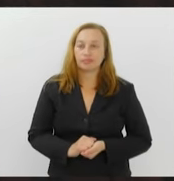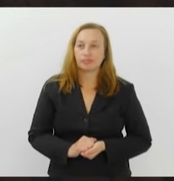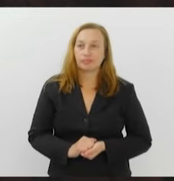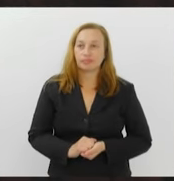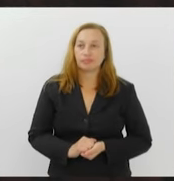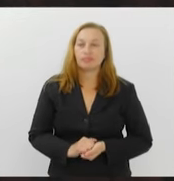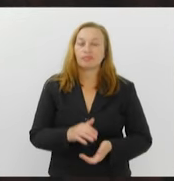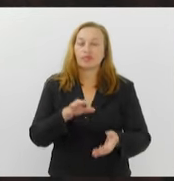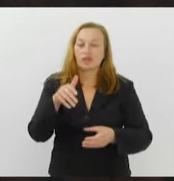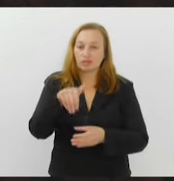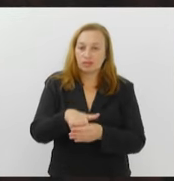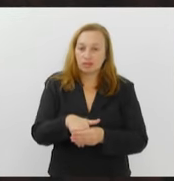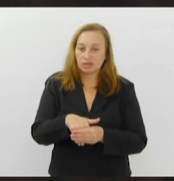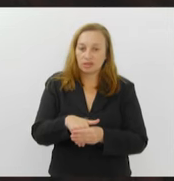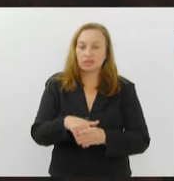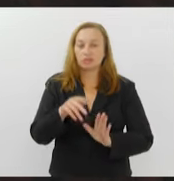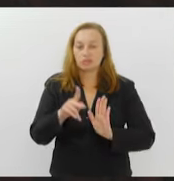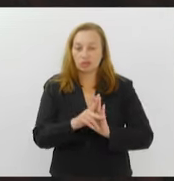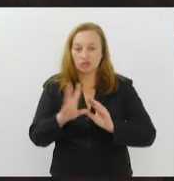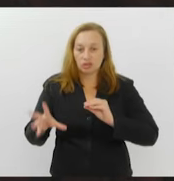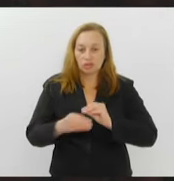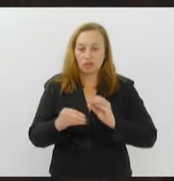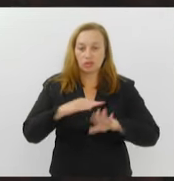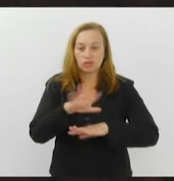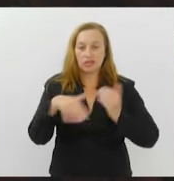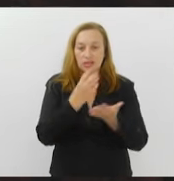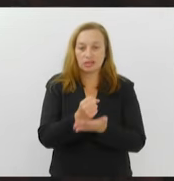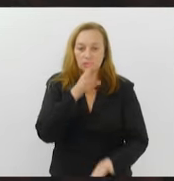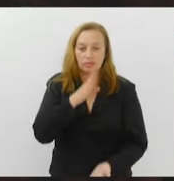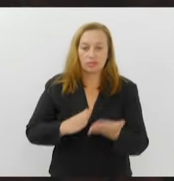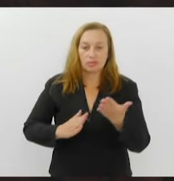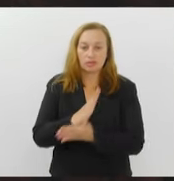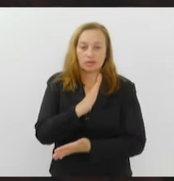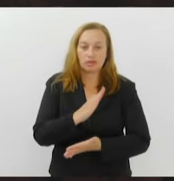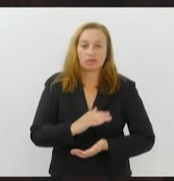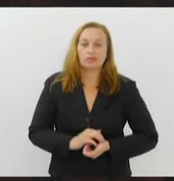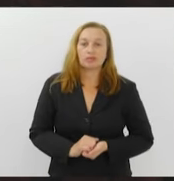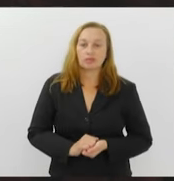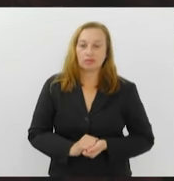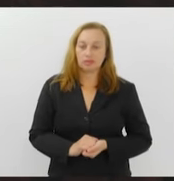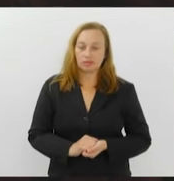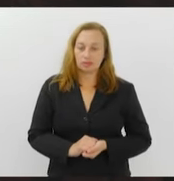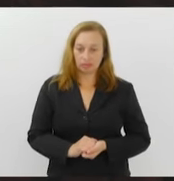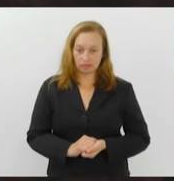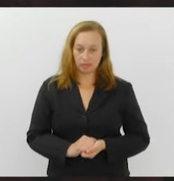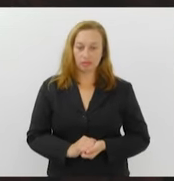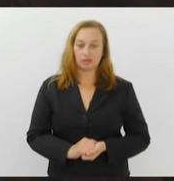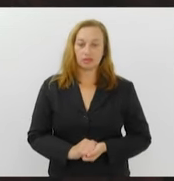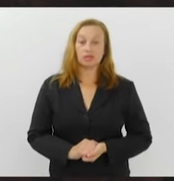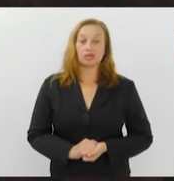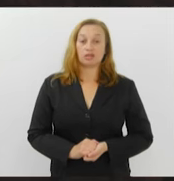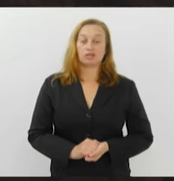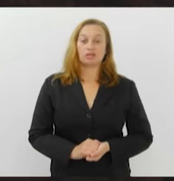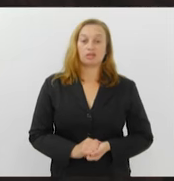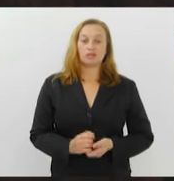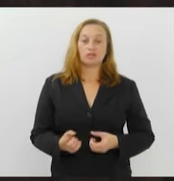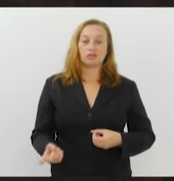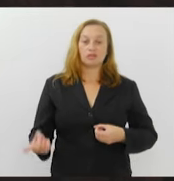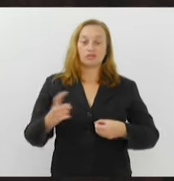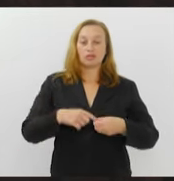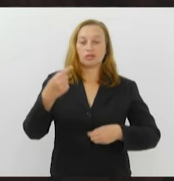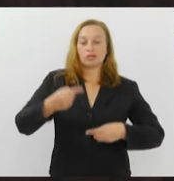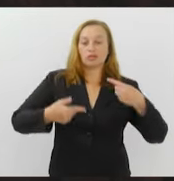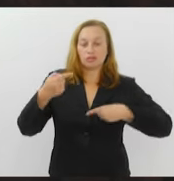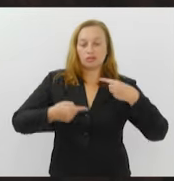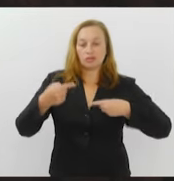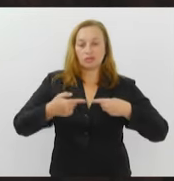Aprovado. Em votação, projeto assim emendado. Os senhores que aprovam, permaneçam como estão. Aprovado. Vai a redação do vencido para a segunda